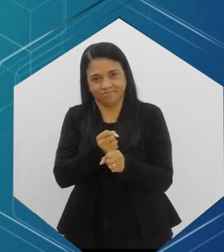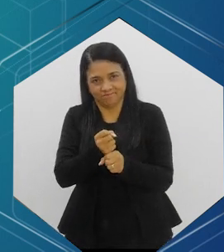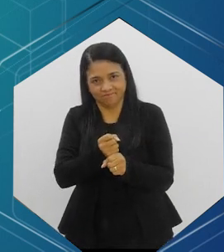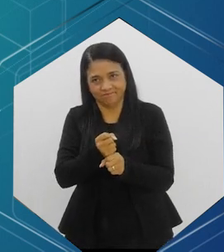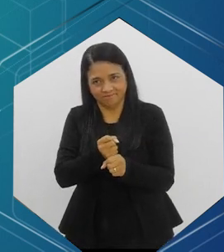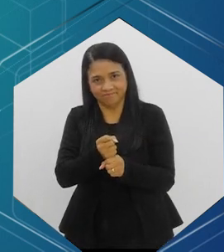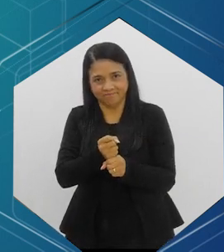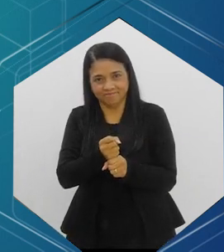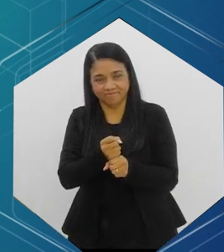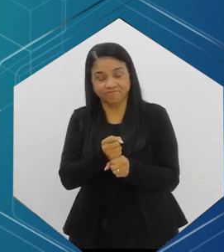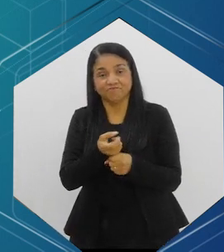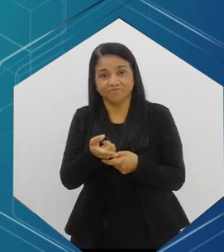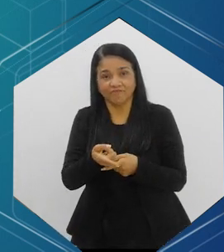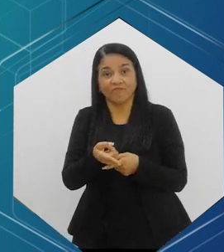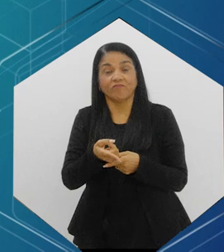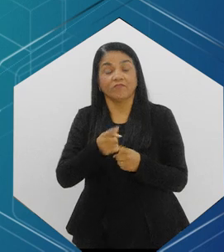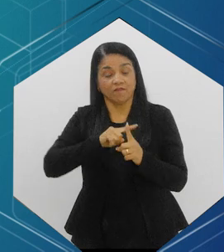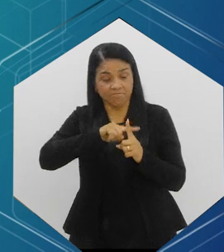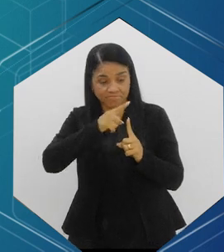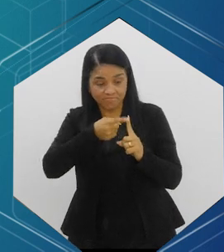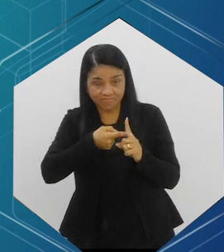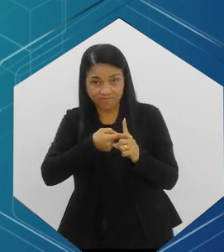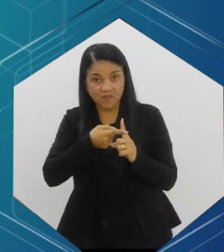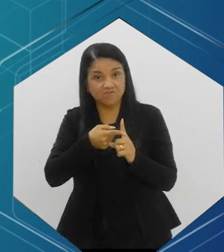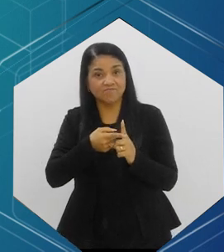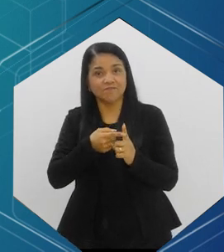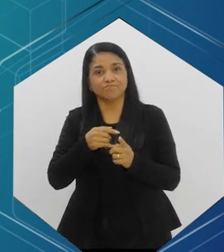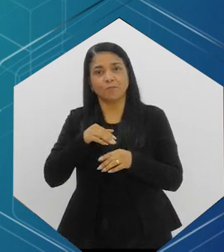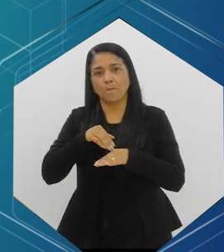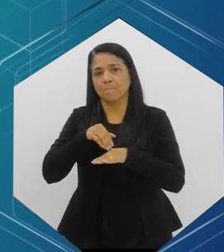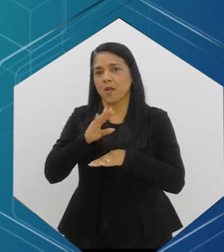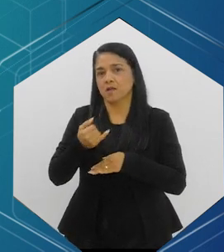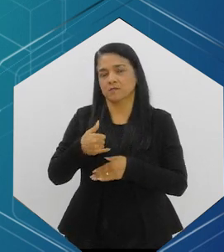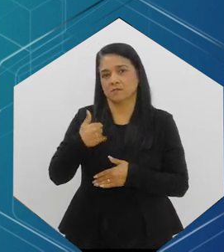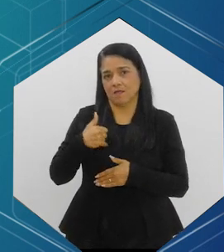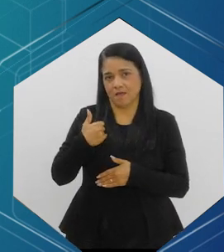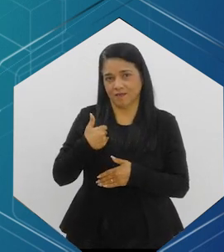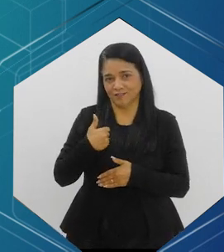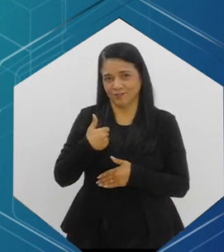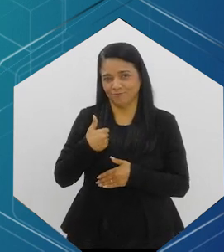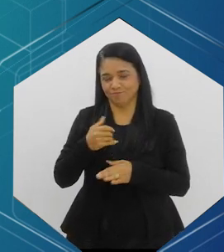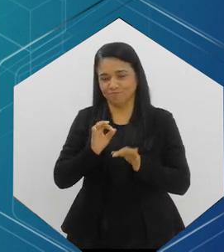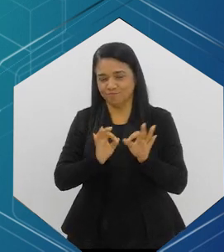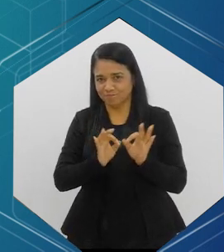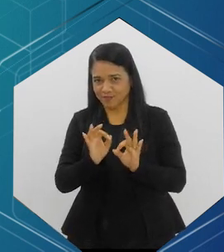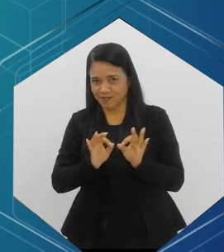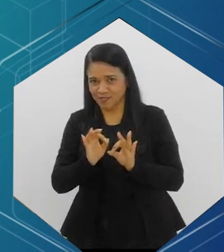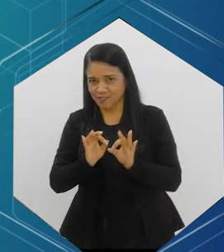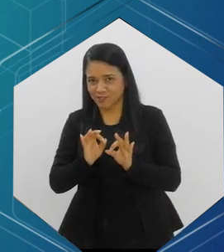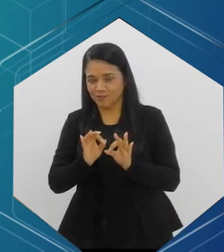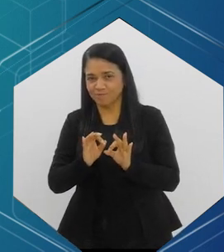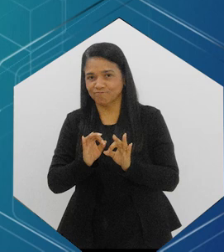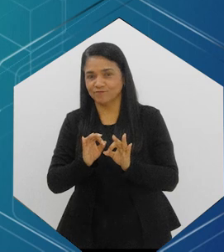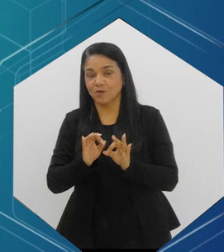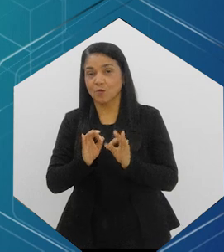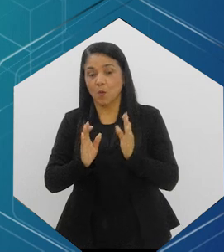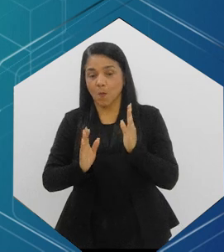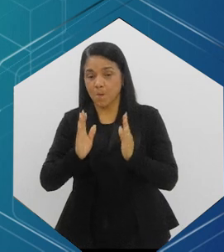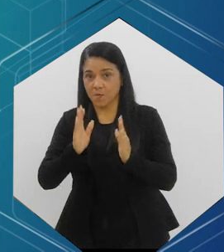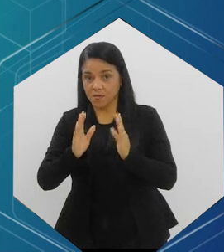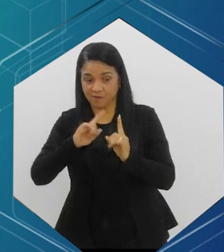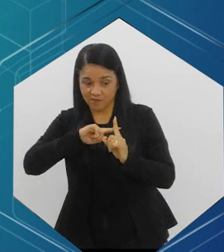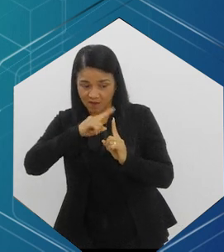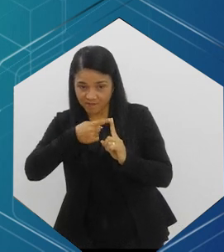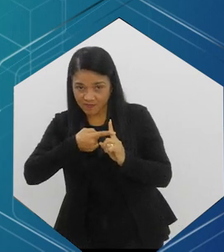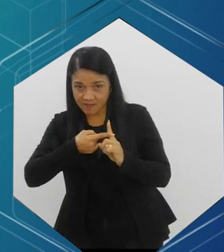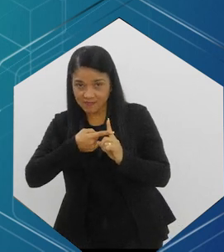forma geral, a maternidade está ocorrendo mais tarde. Você planeja cada vez mais o seu